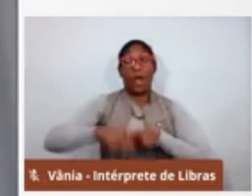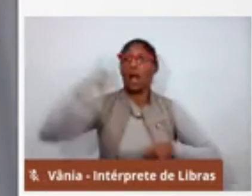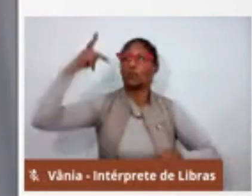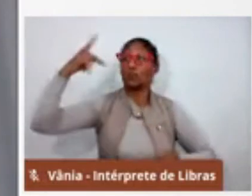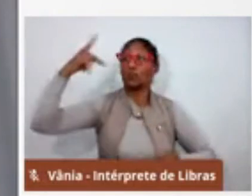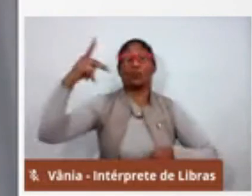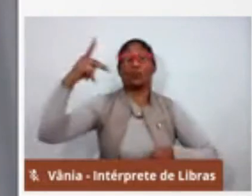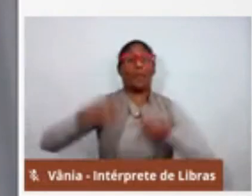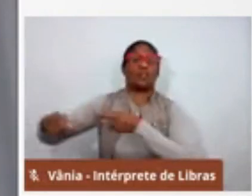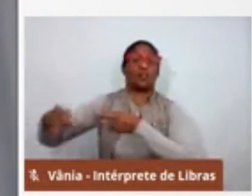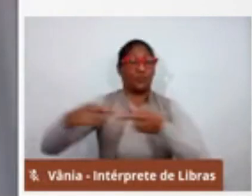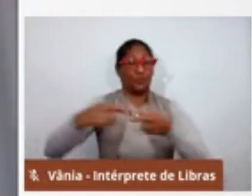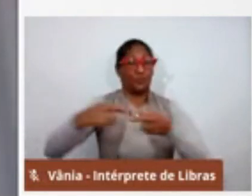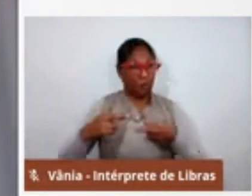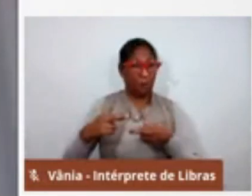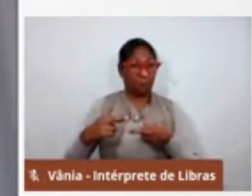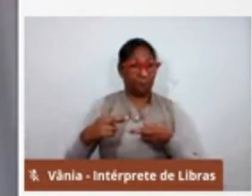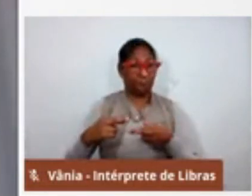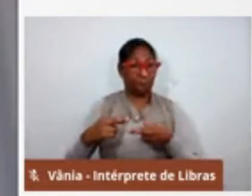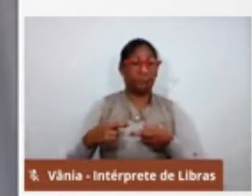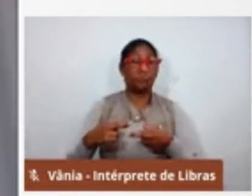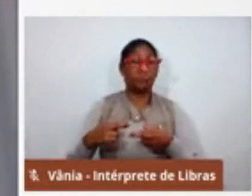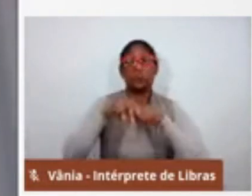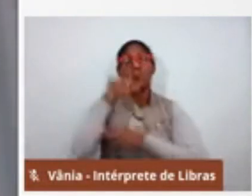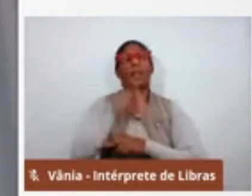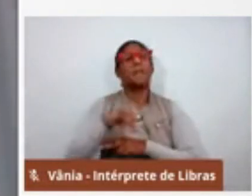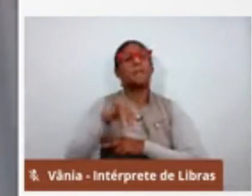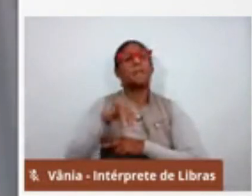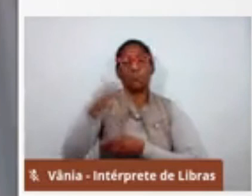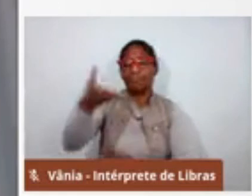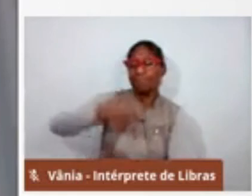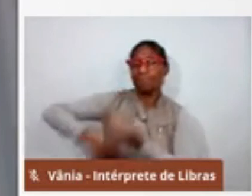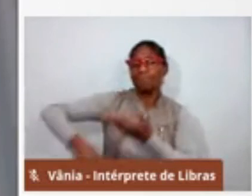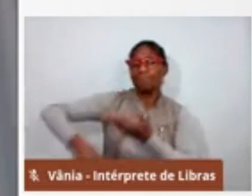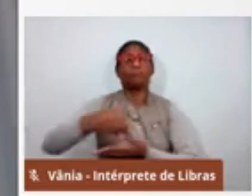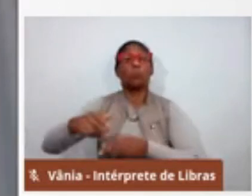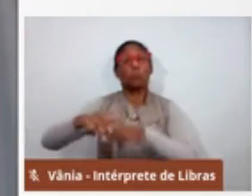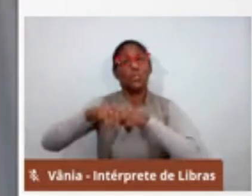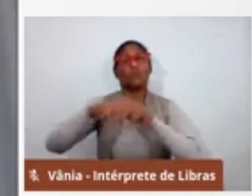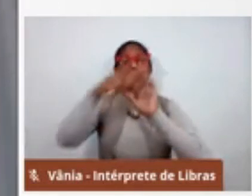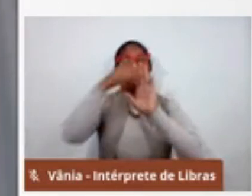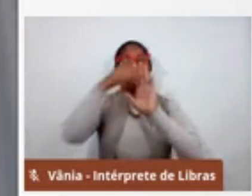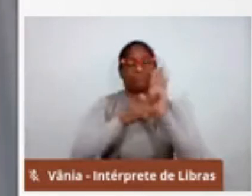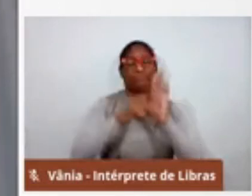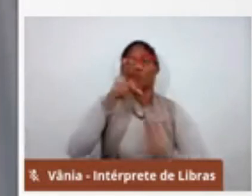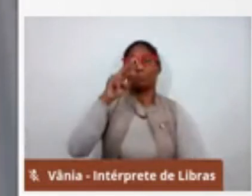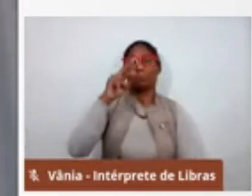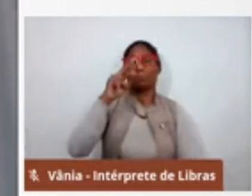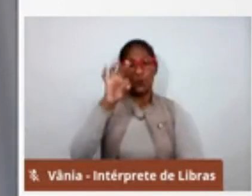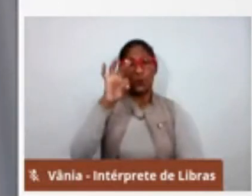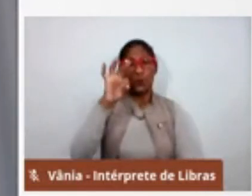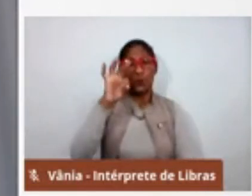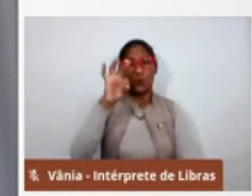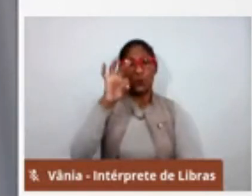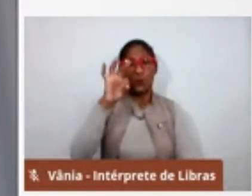gente coloca isso de uma forma compartilhada na própria região, para que se possa ter protocolos pactuados na própria região.